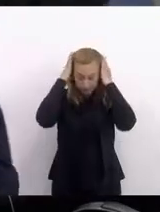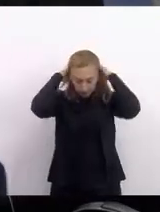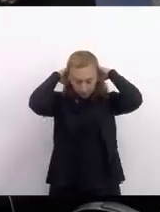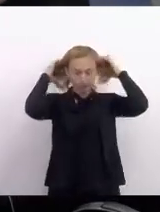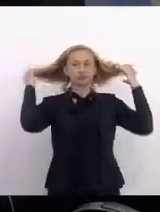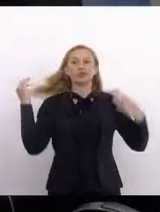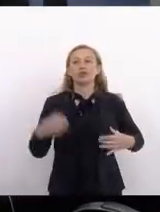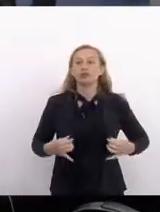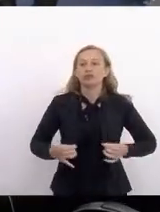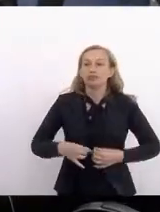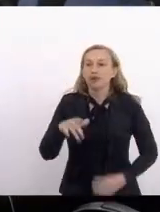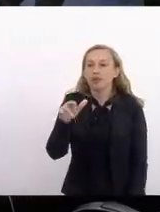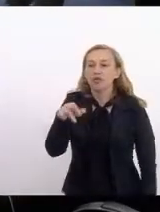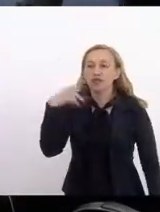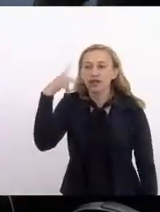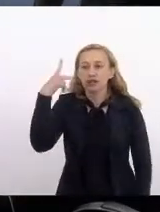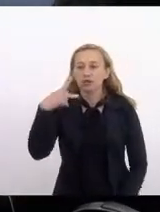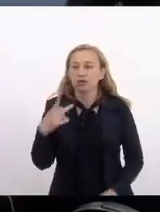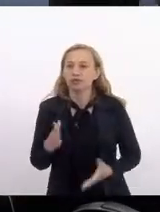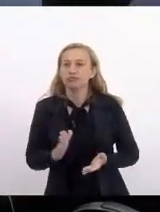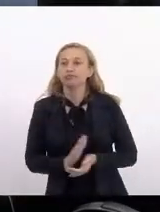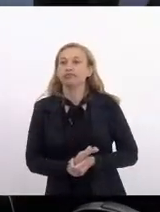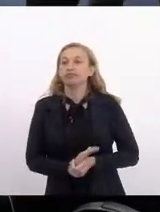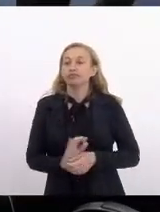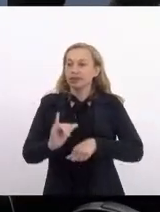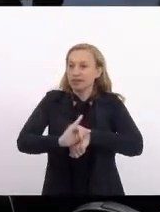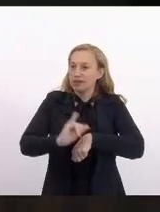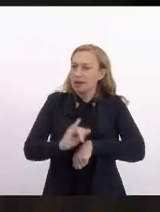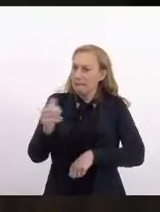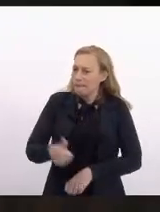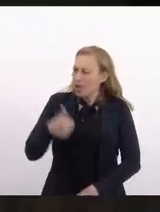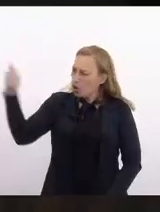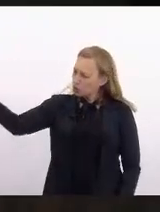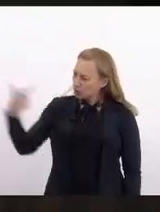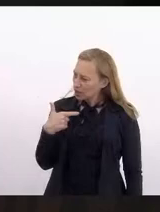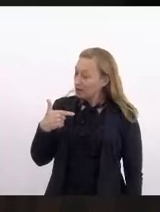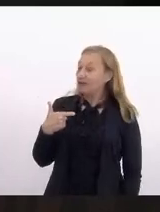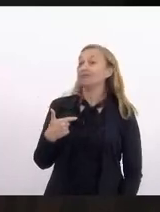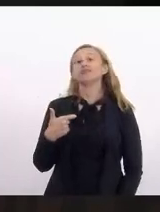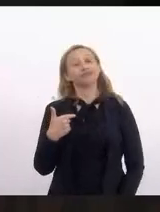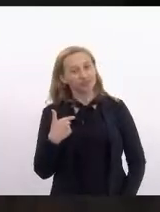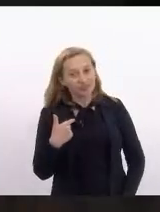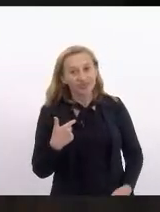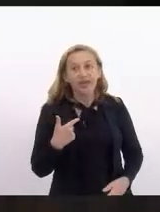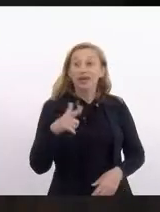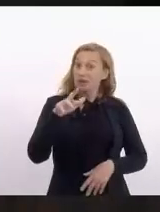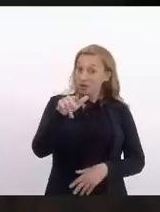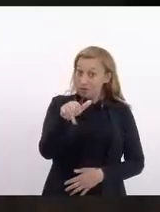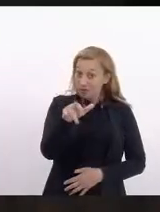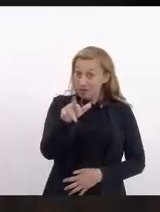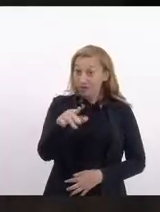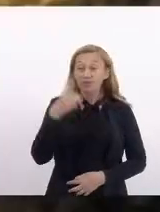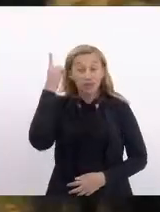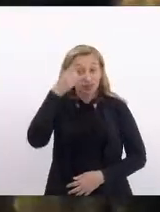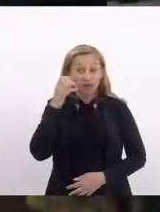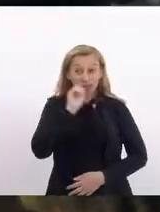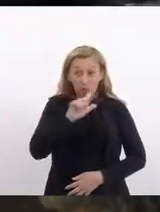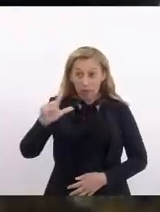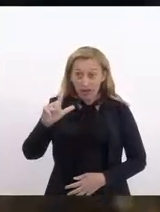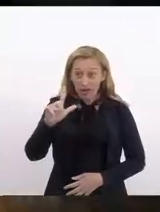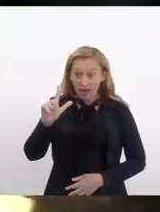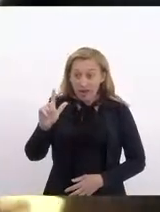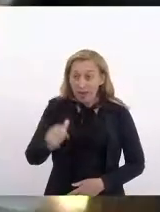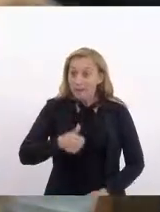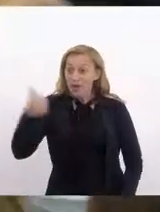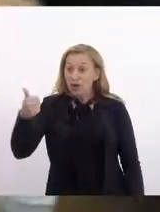meu irmão é melhor que eu e é melhor não muito melhor muito melhor mas eu filho o irmão o irmão do deputado poubel